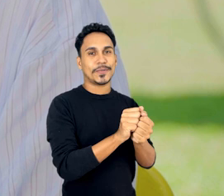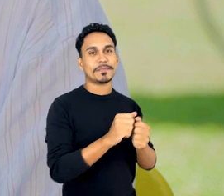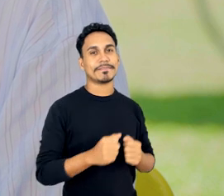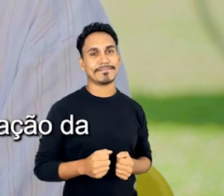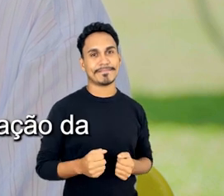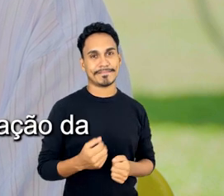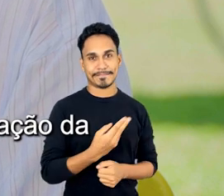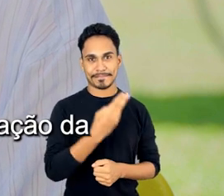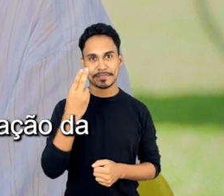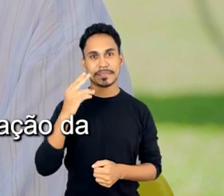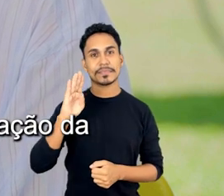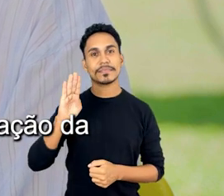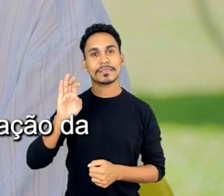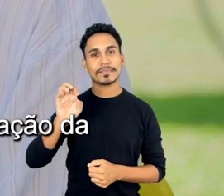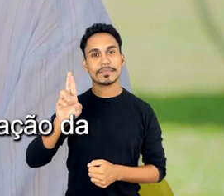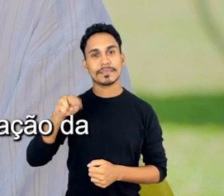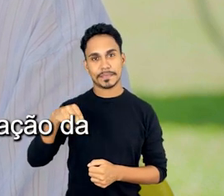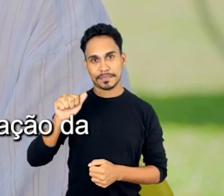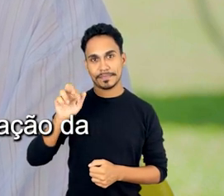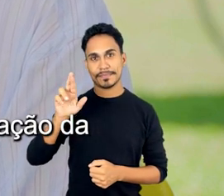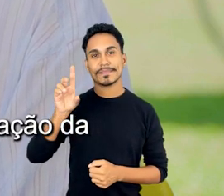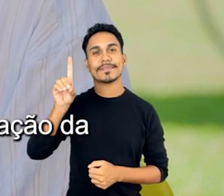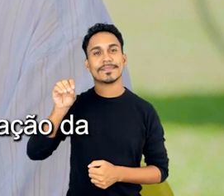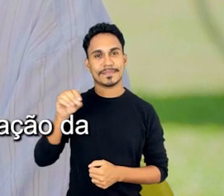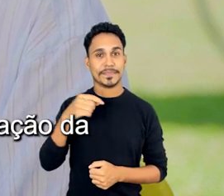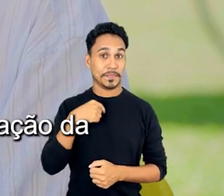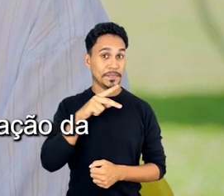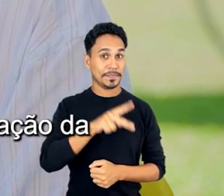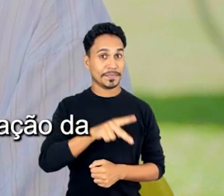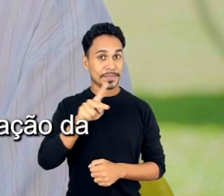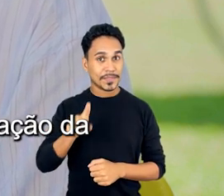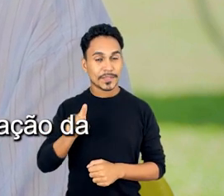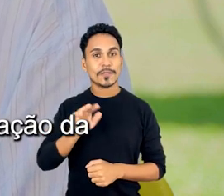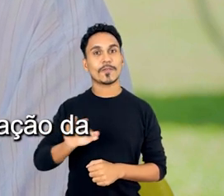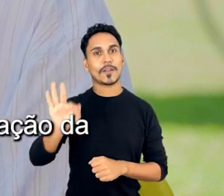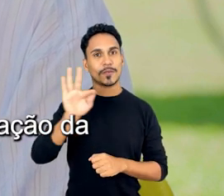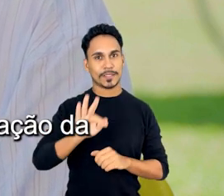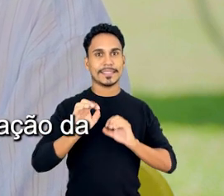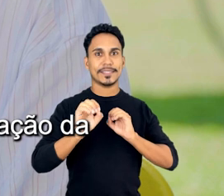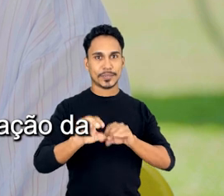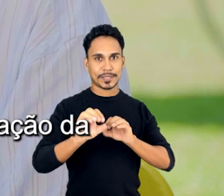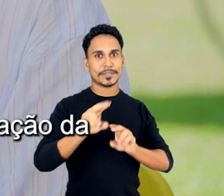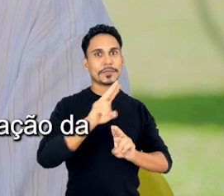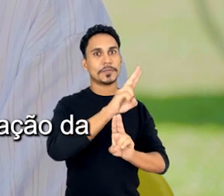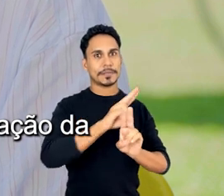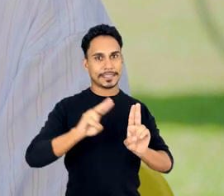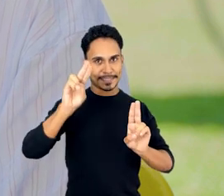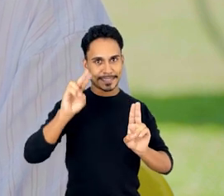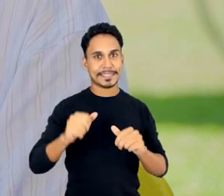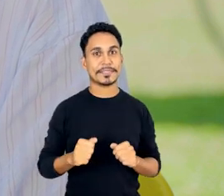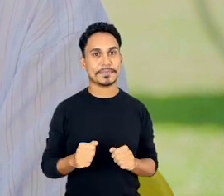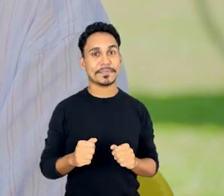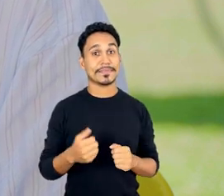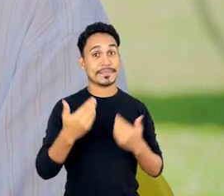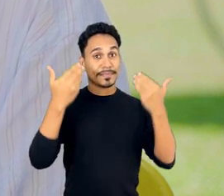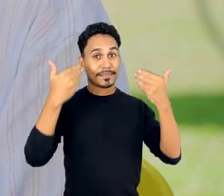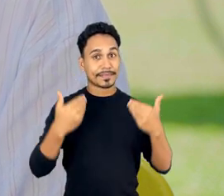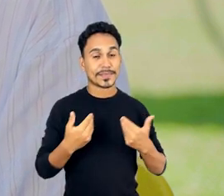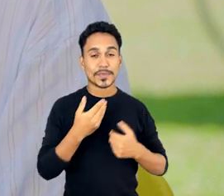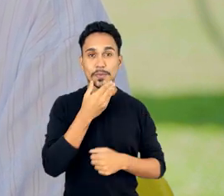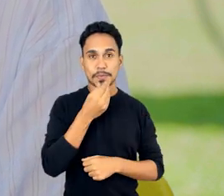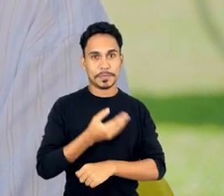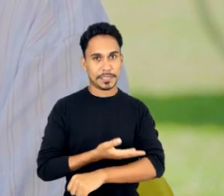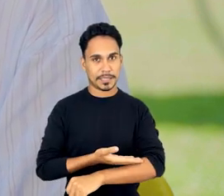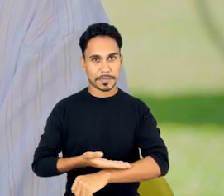vocês eu sou Bernardo kipnis professor da faculdade de educação da Universidade de Brasília sou homem